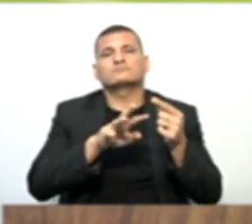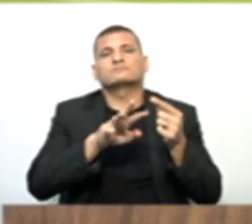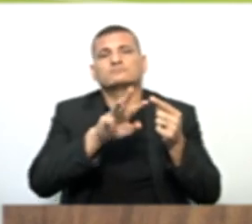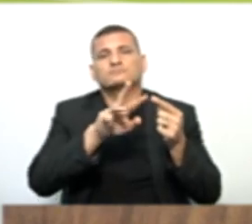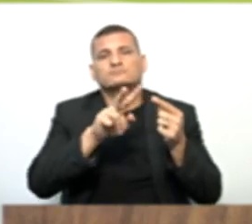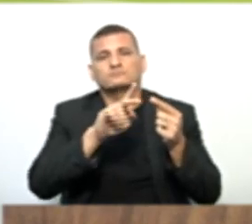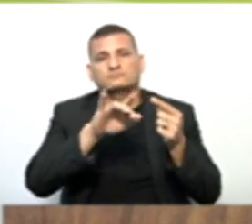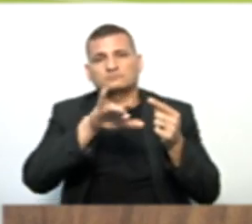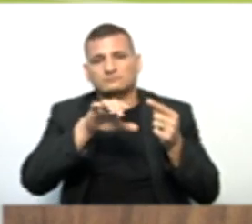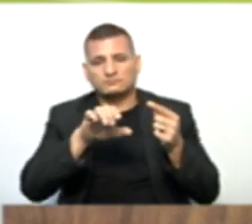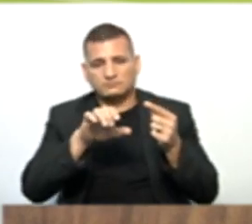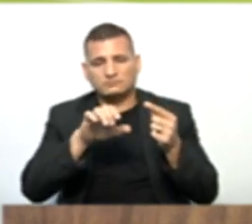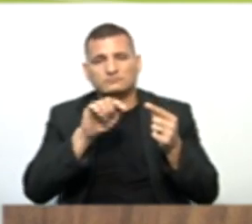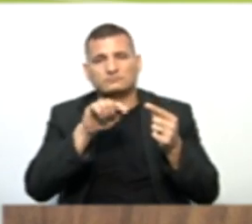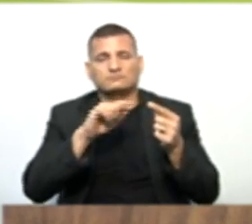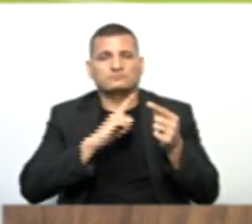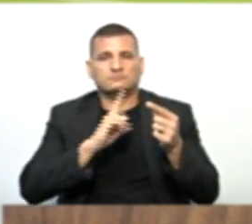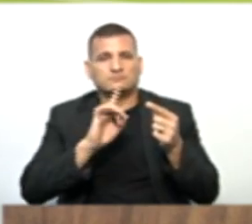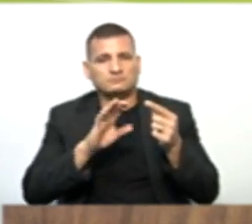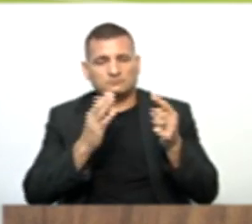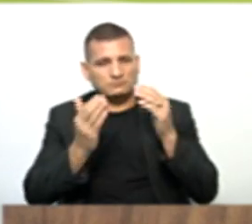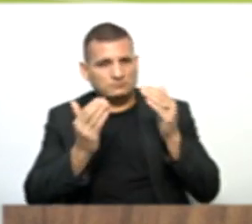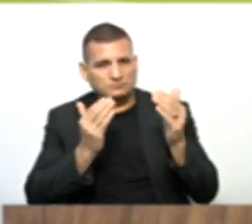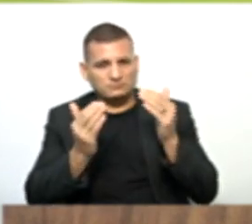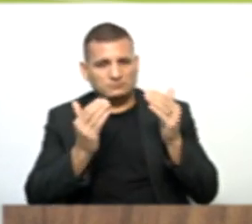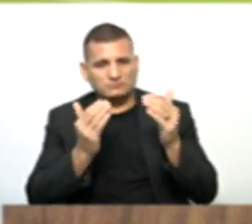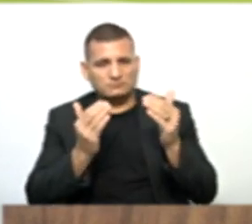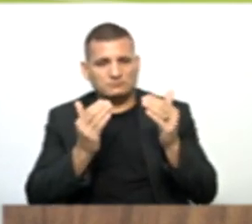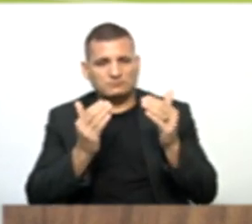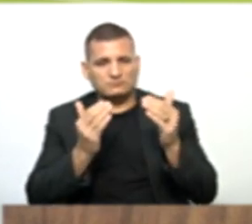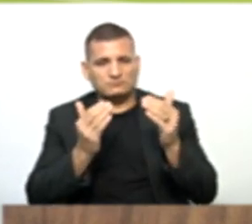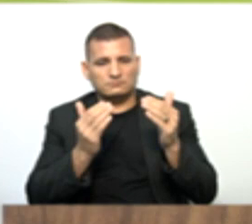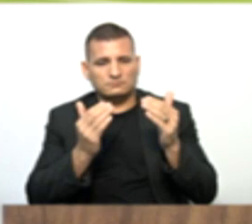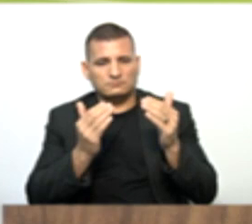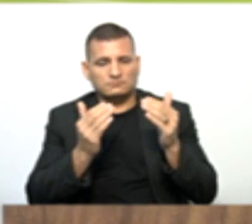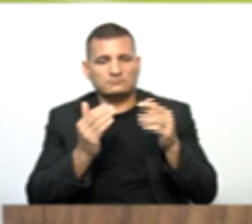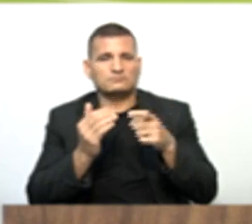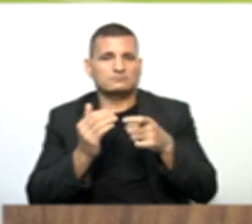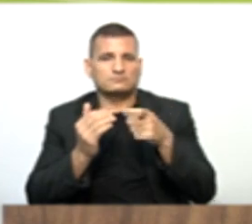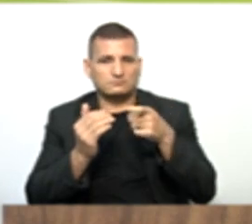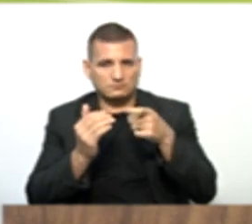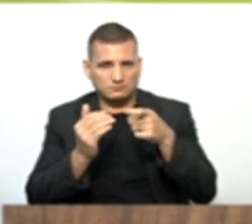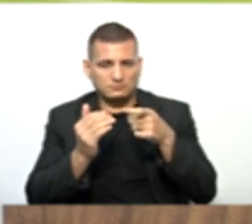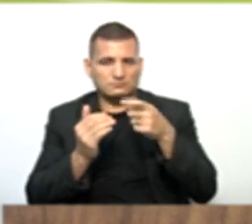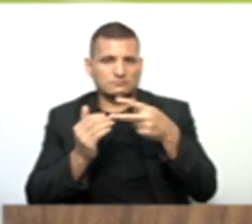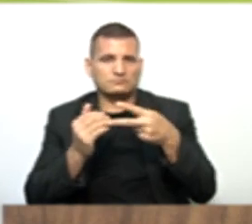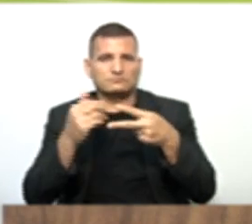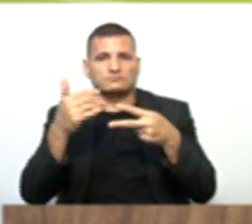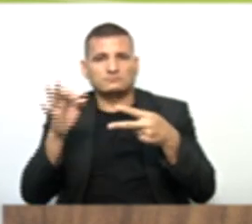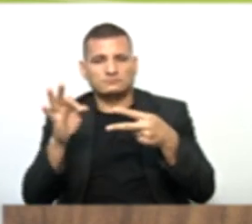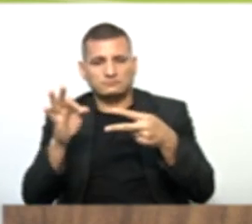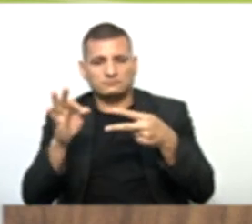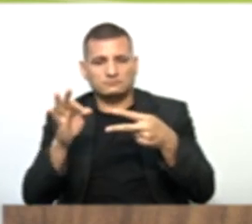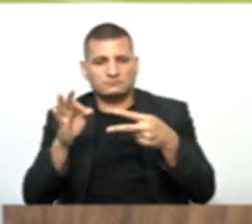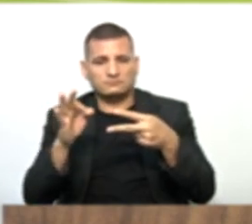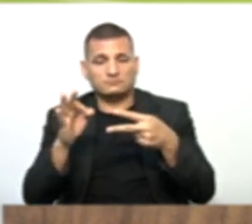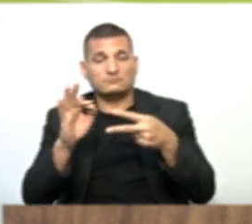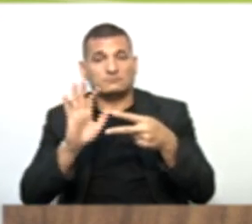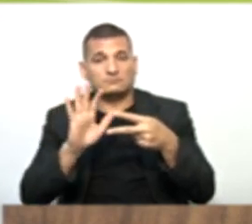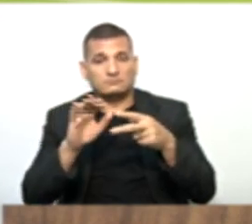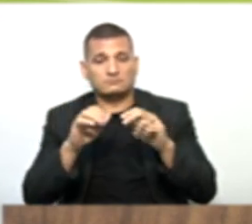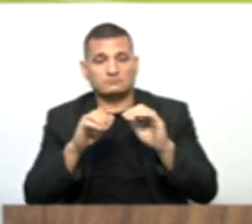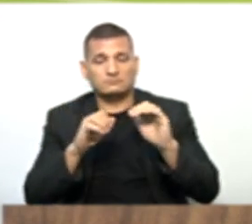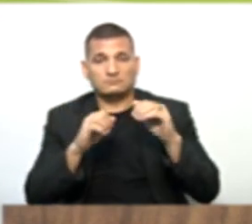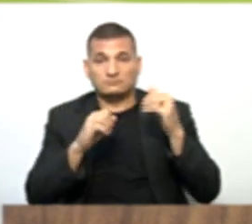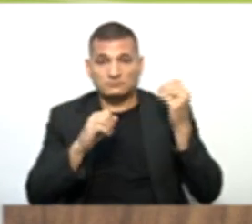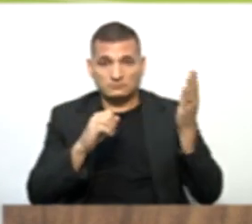só tem a comparação, né? X menor que 10. E externamente,